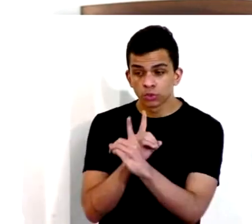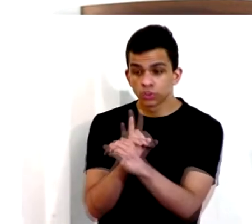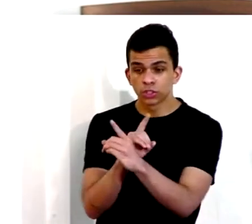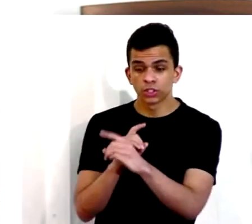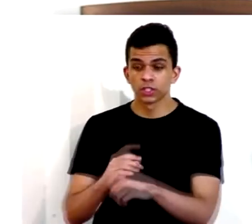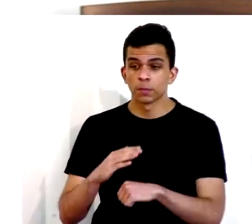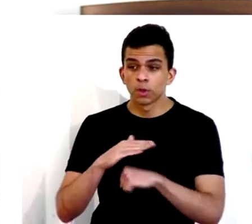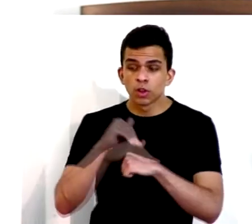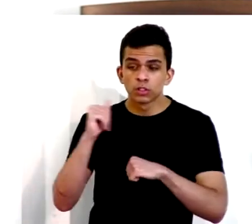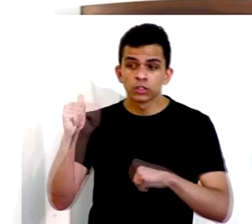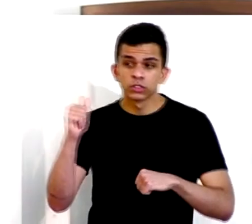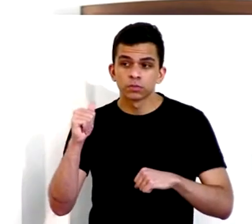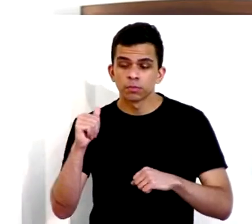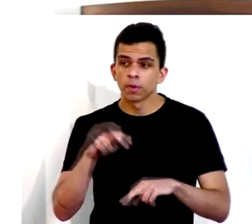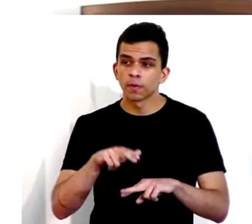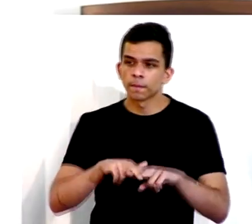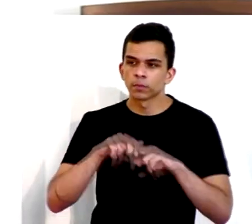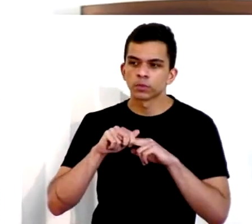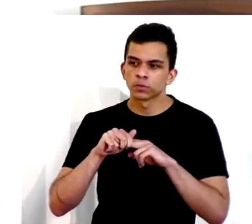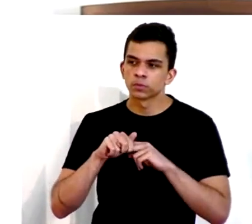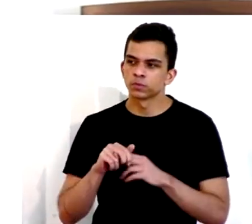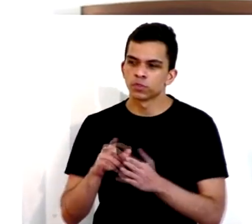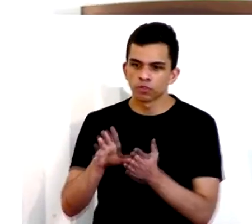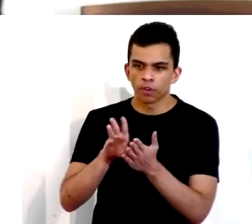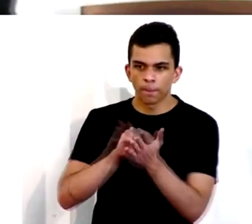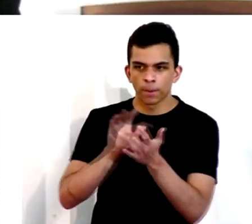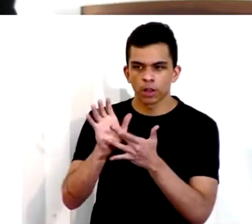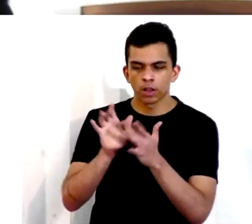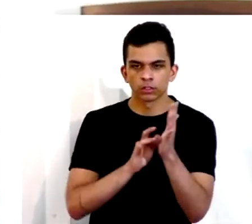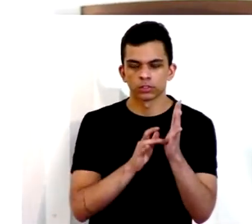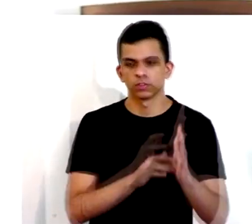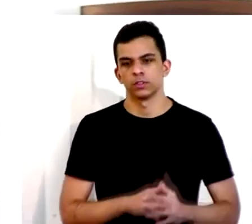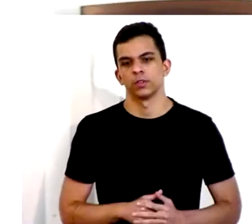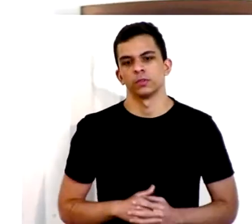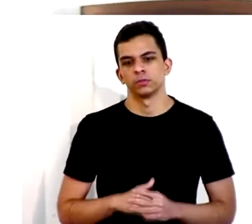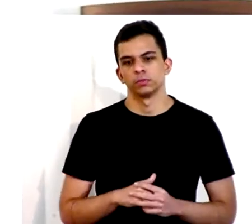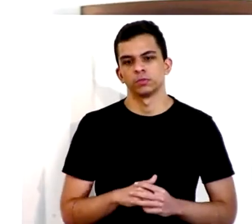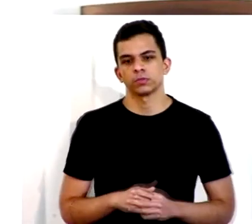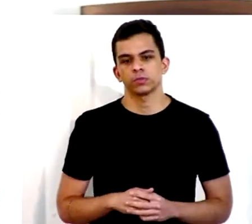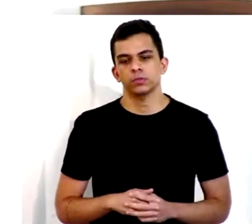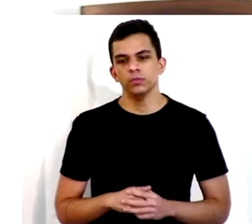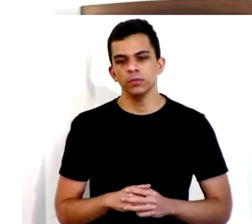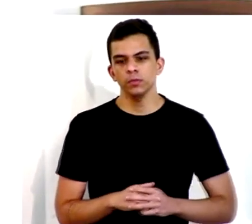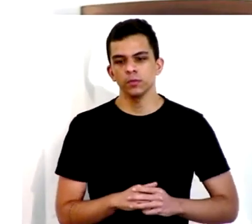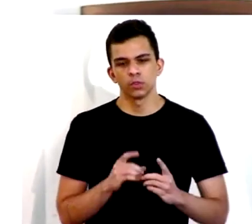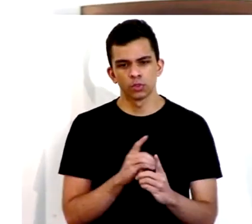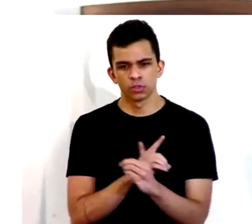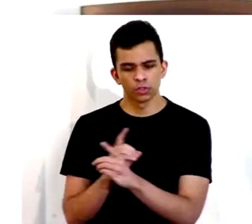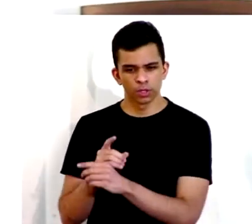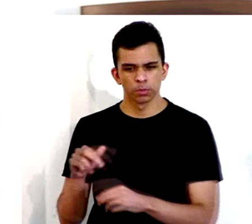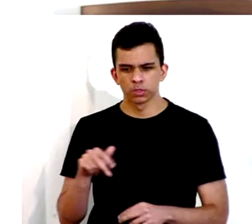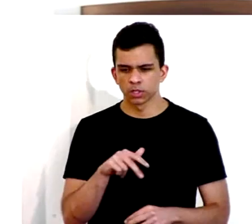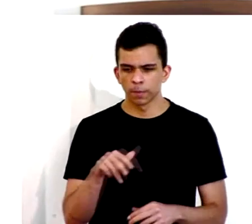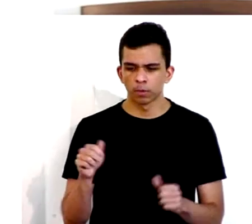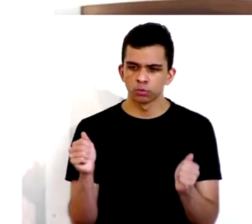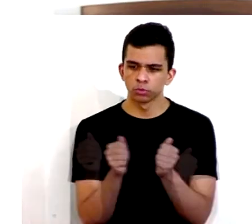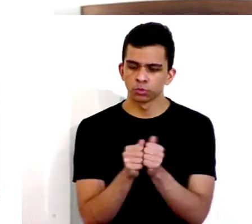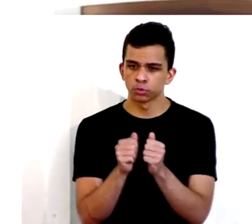imitá-lo, para então darem continuidade à sua missão. Os discípulos caminharam todo o tempo com